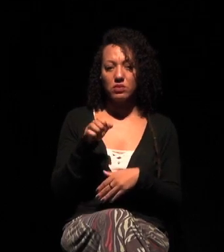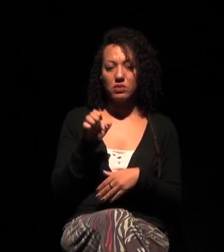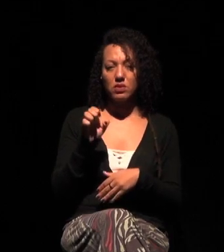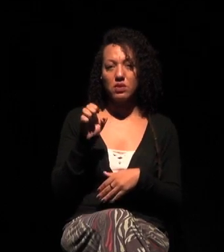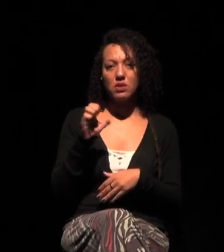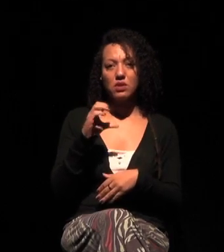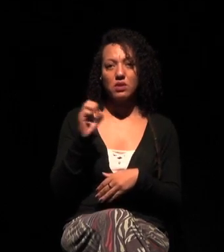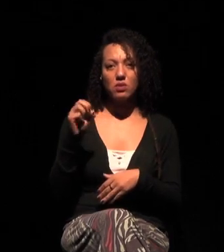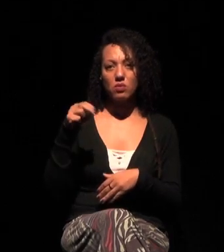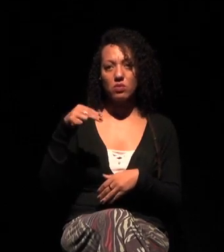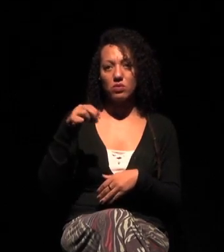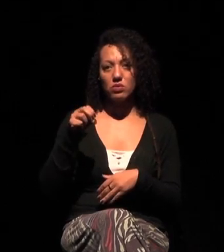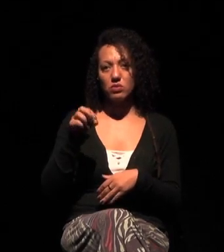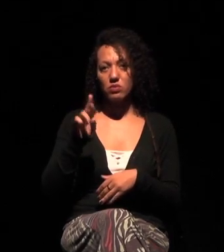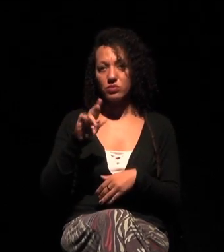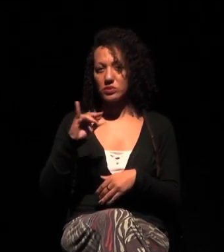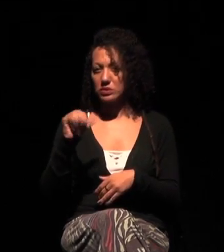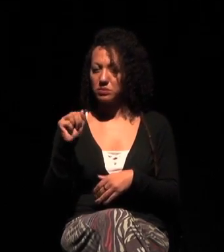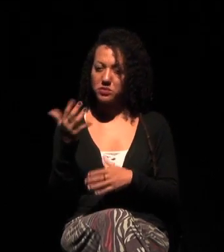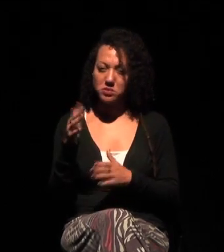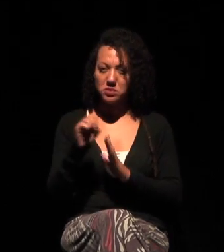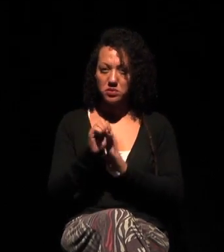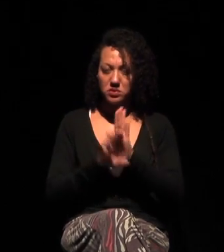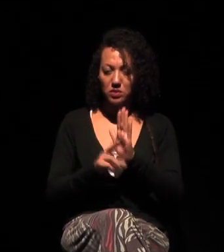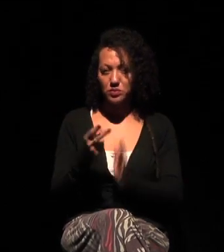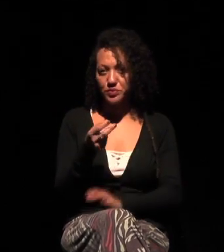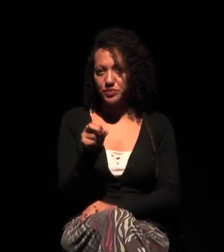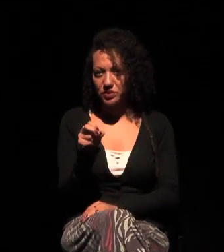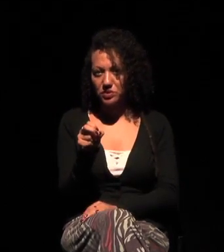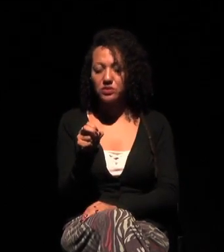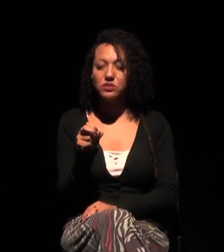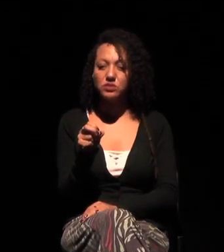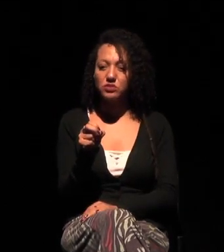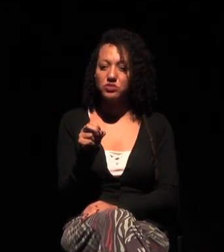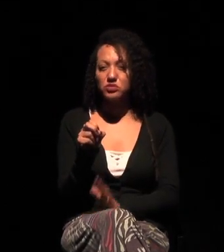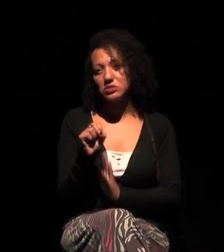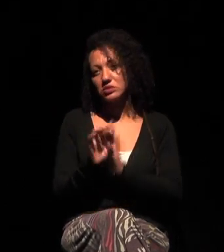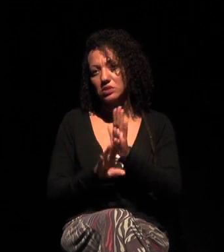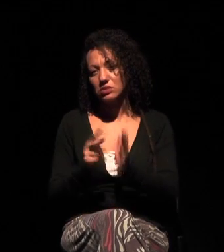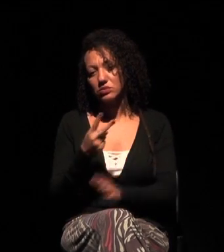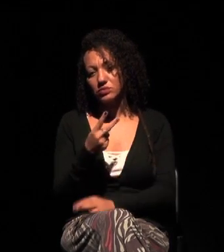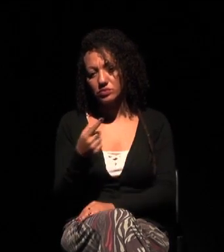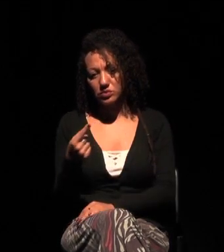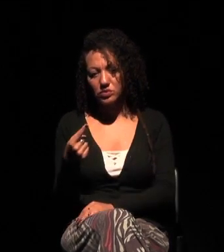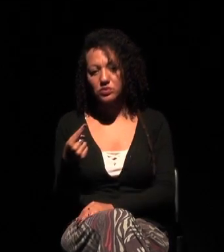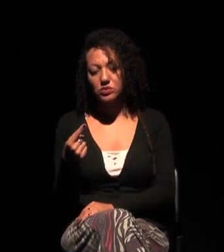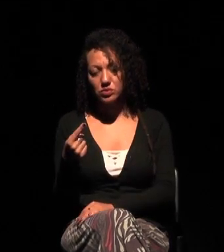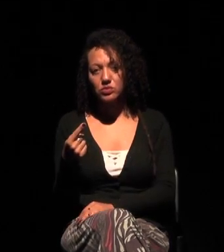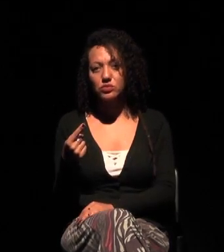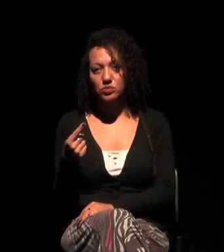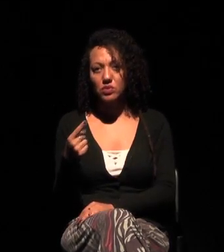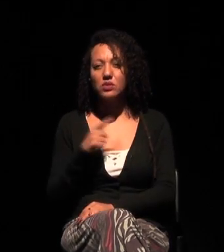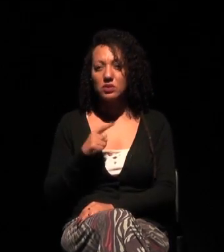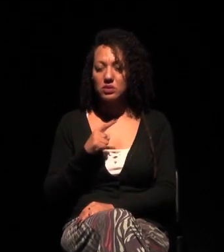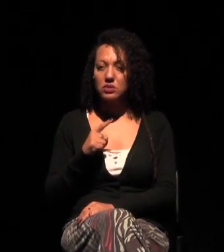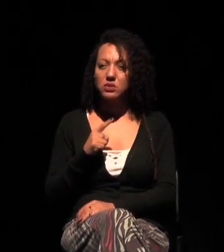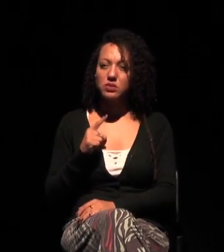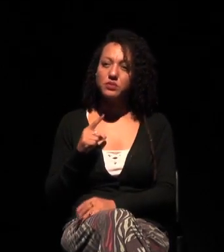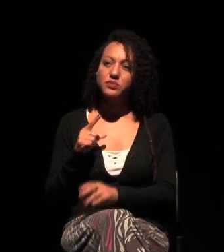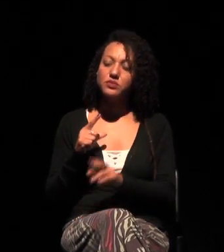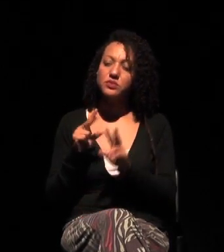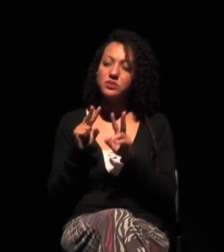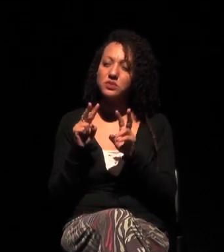do final do século 20 é para o século 21 teve as tantas questões ligadas à